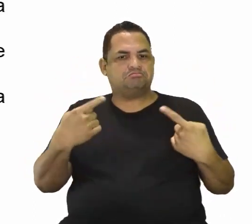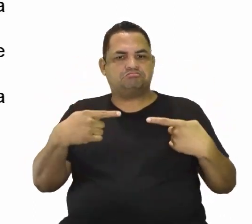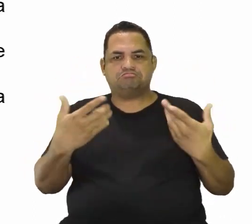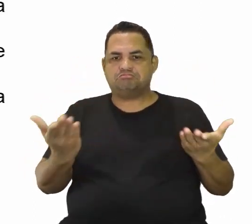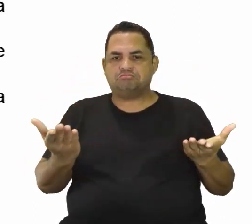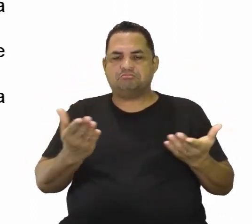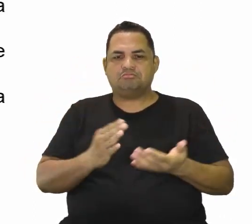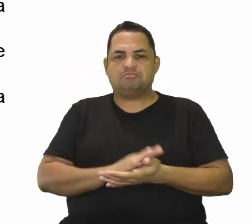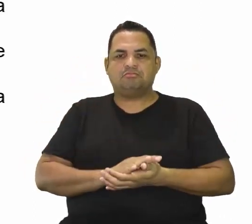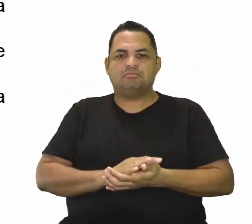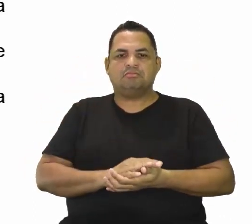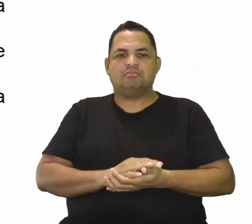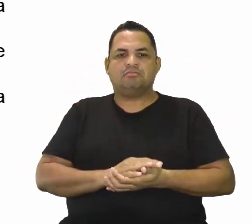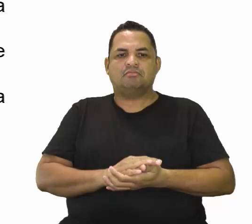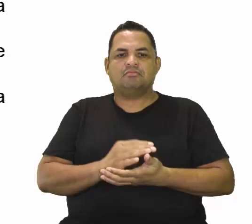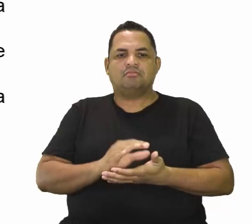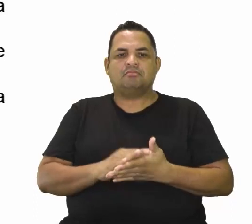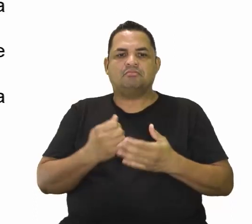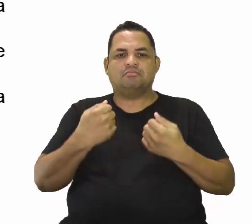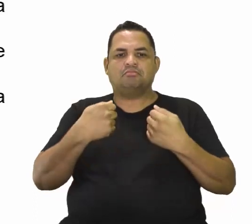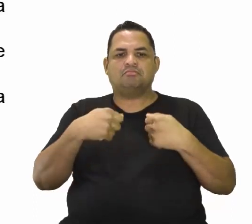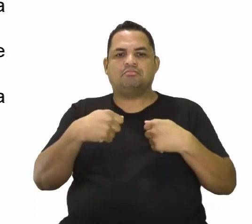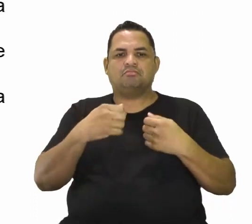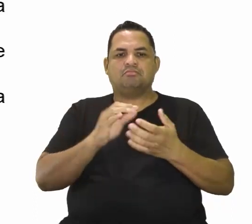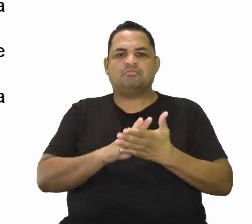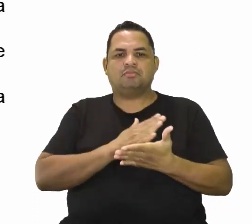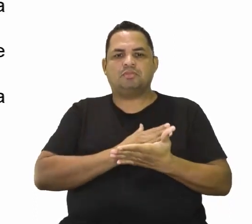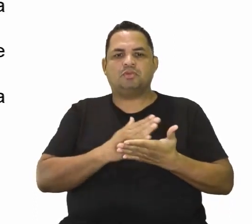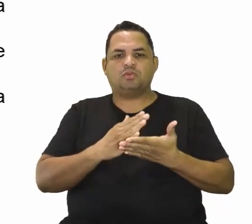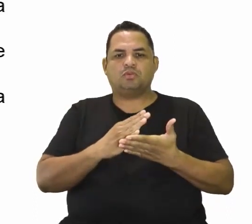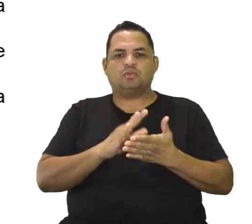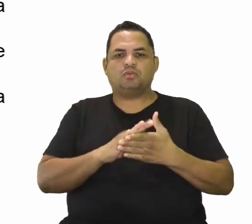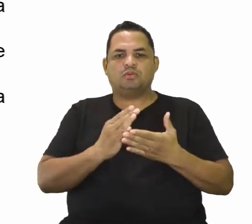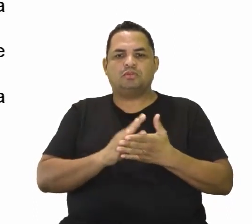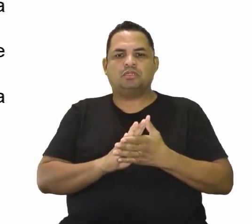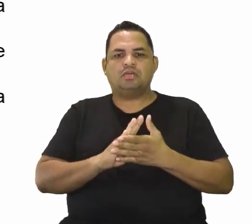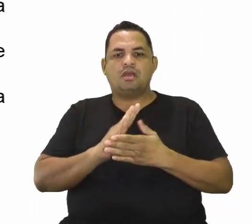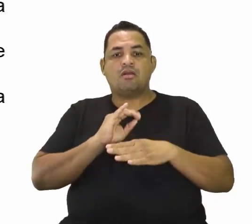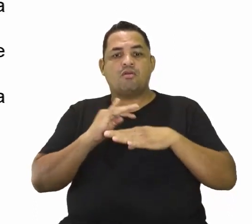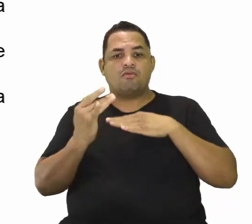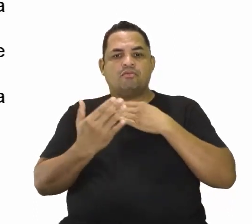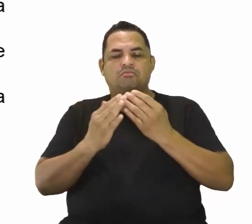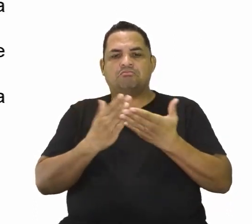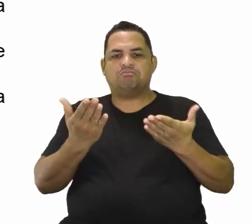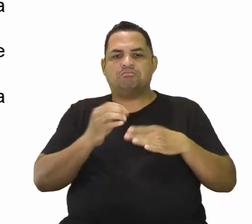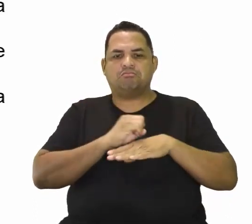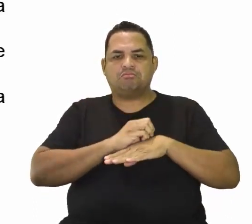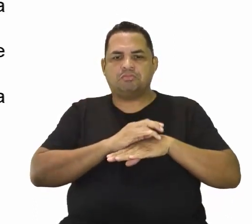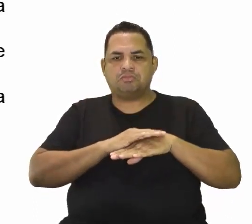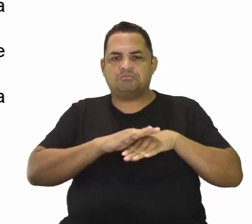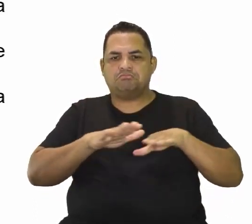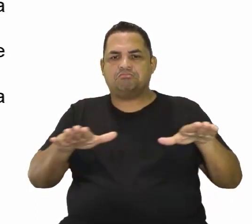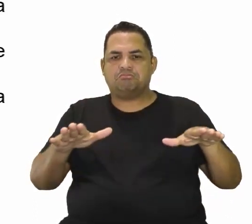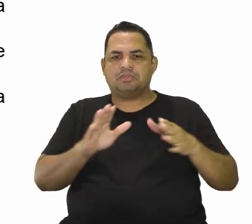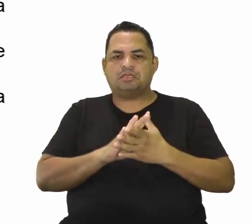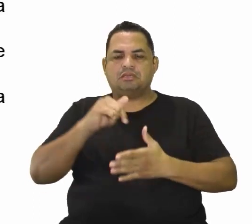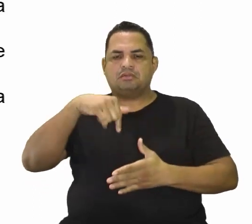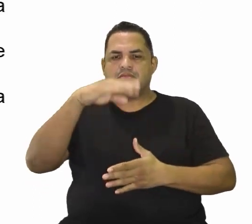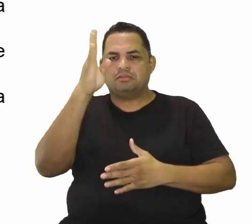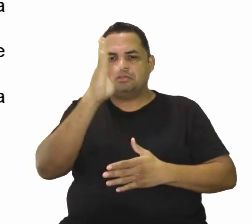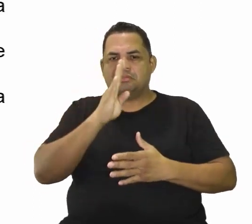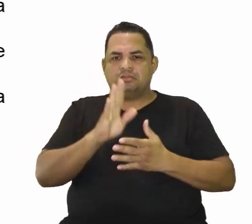notícias. Vocês puderam ver, logo no início da Covid no mundo, e especificamente no Brasil,